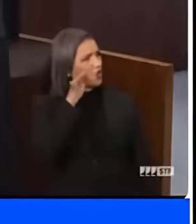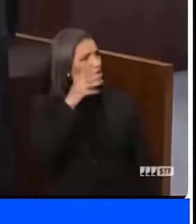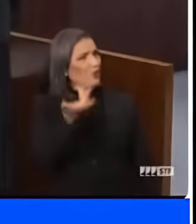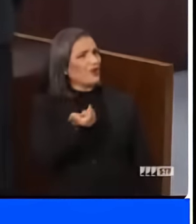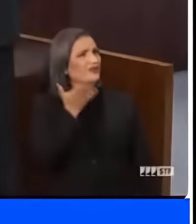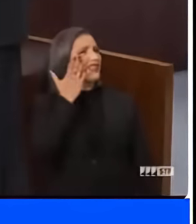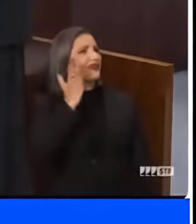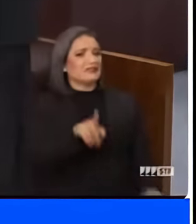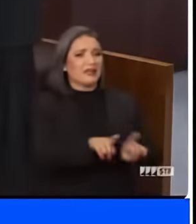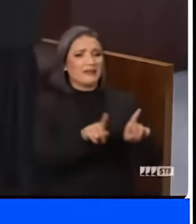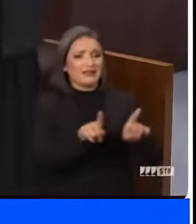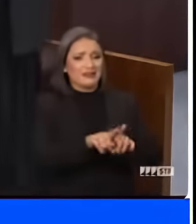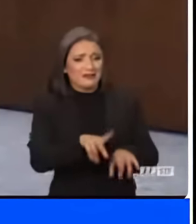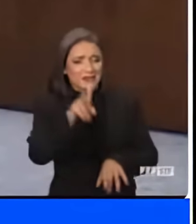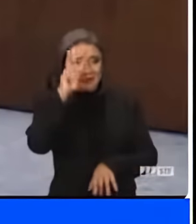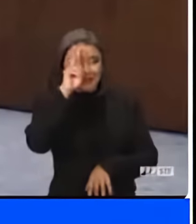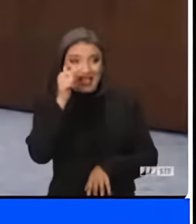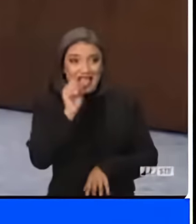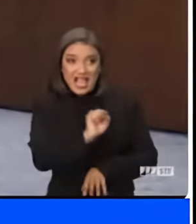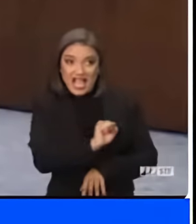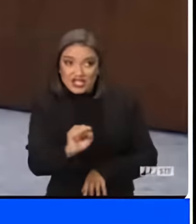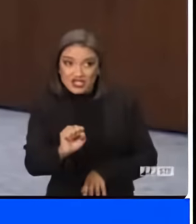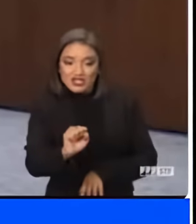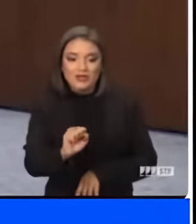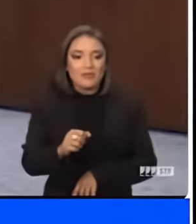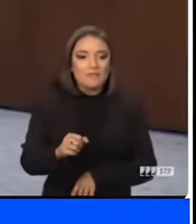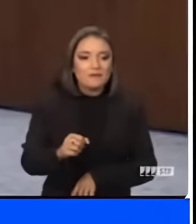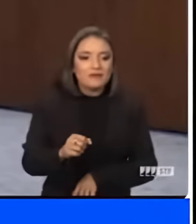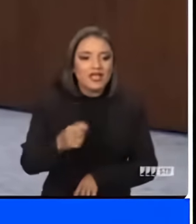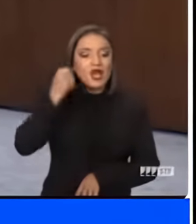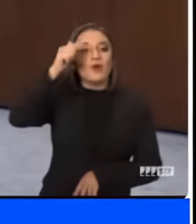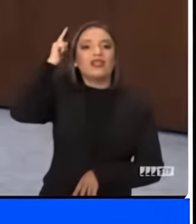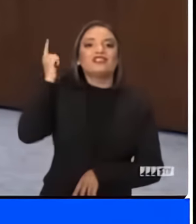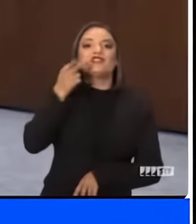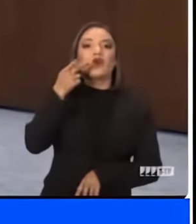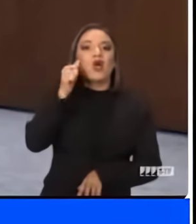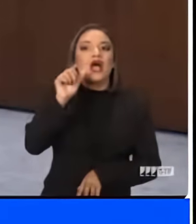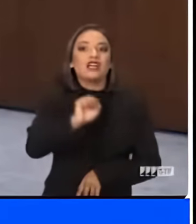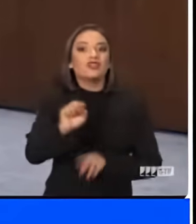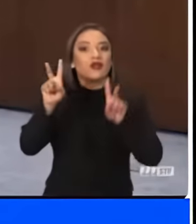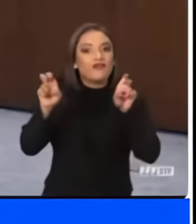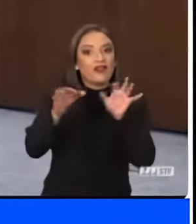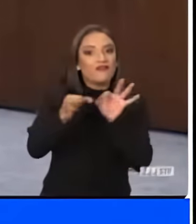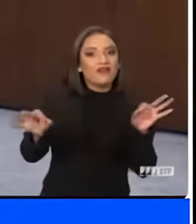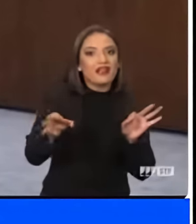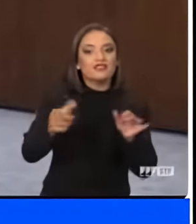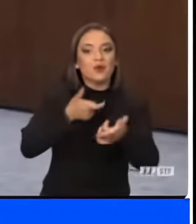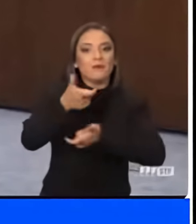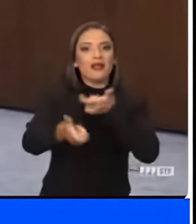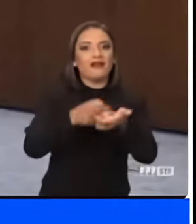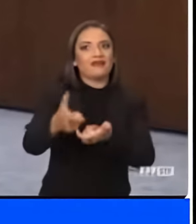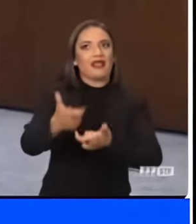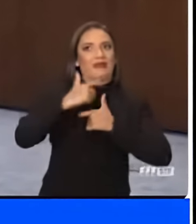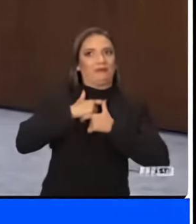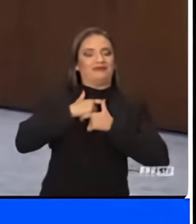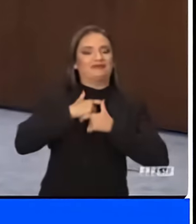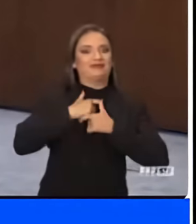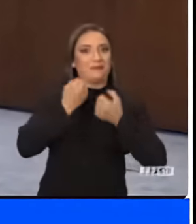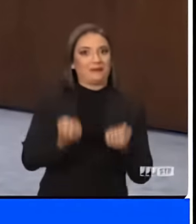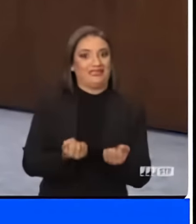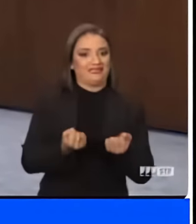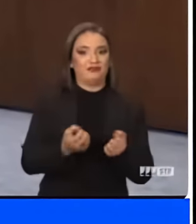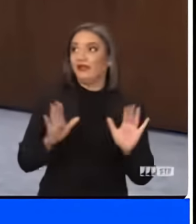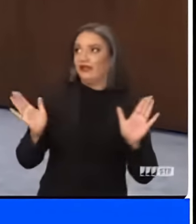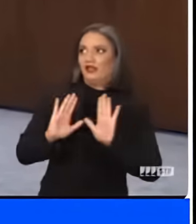A sua sogra fala isso ou as palavras dela são um punhal? Não. A minha querida Dona Zilda tem um amor profundo